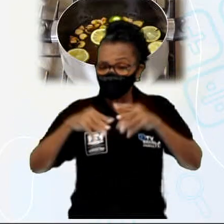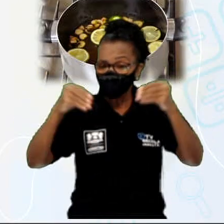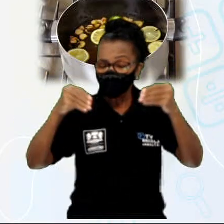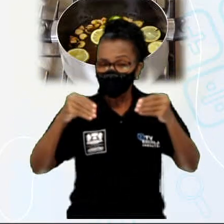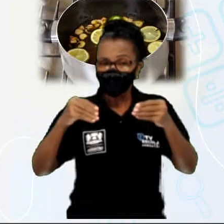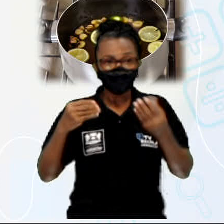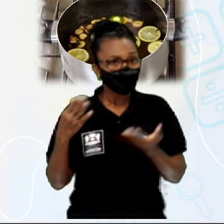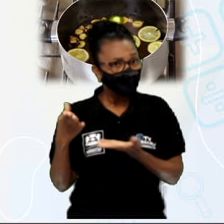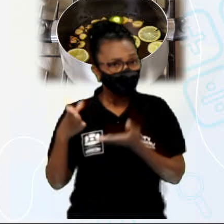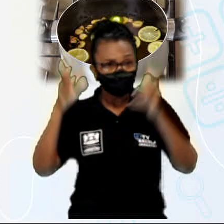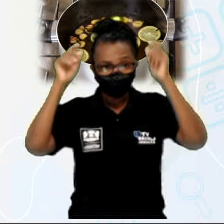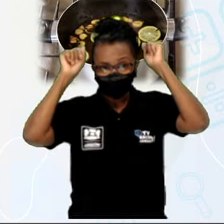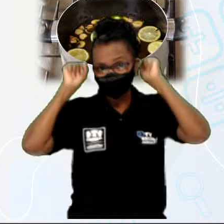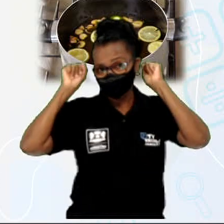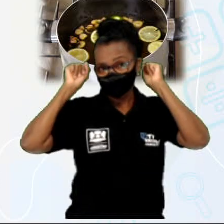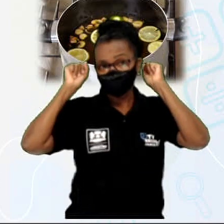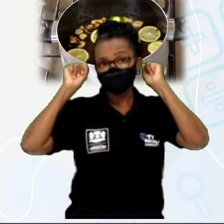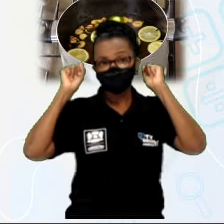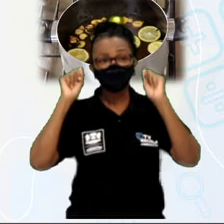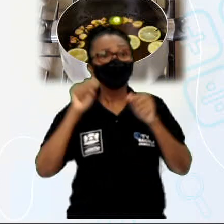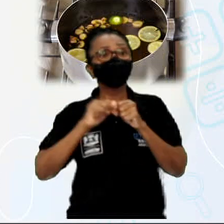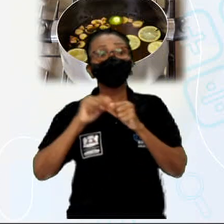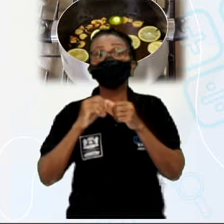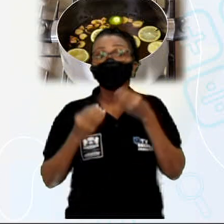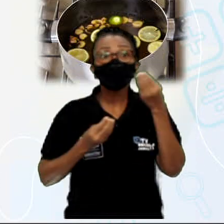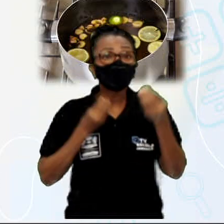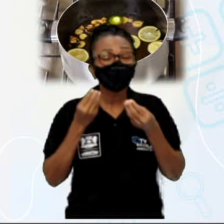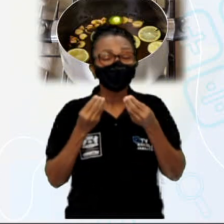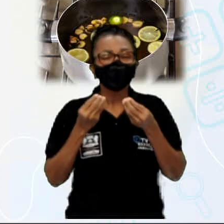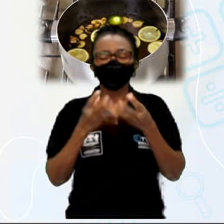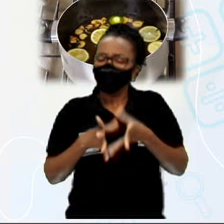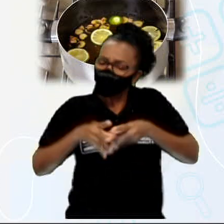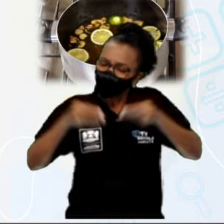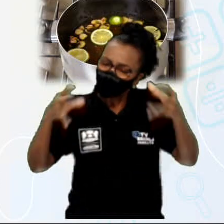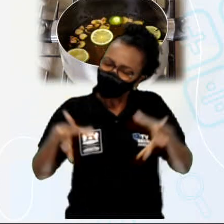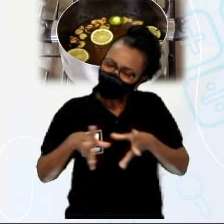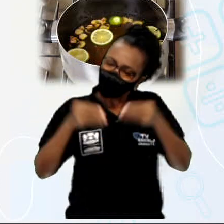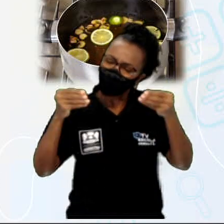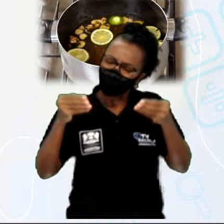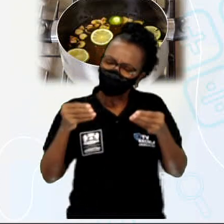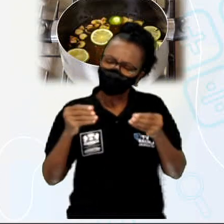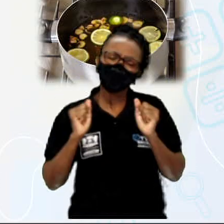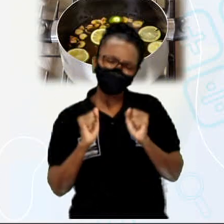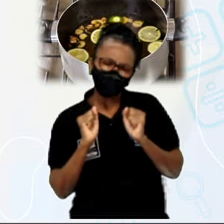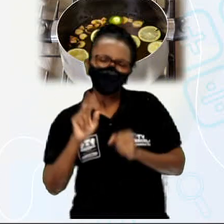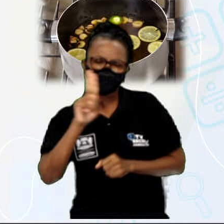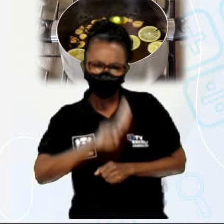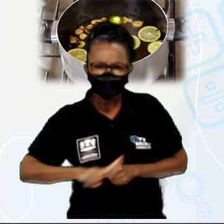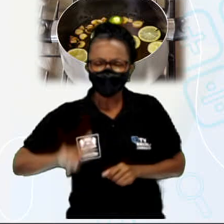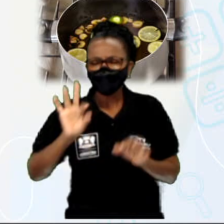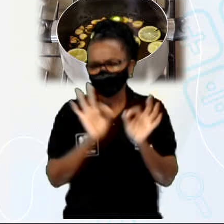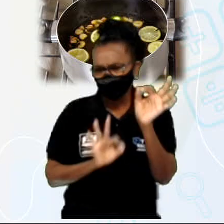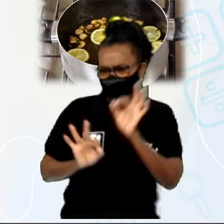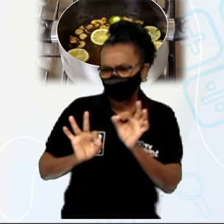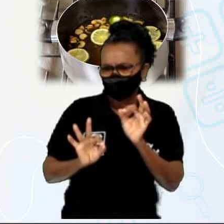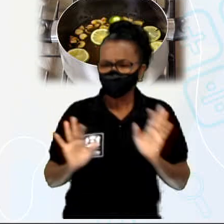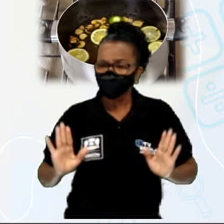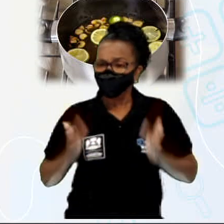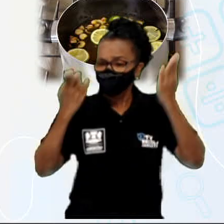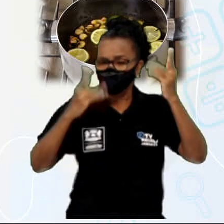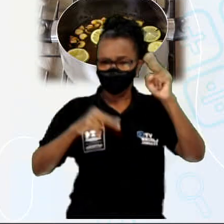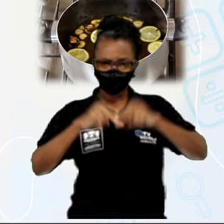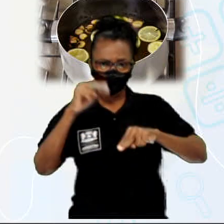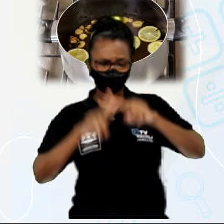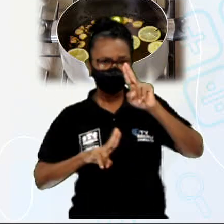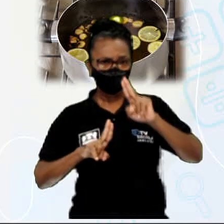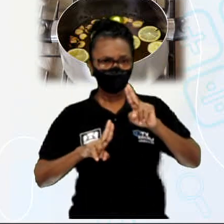chapéuzinho aqui, ele foi feito de palha. Eu posso usar assim, decorar para festinha junina, mas eu posso utilizar